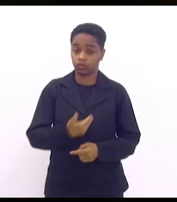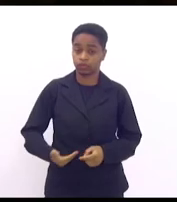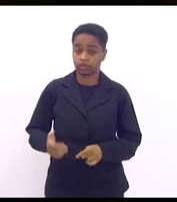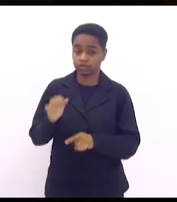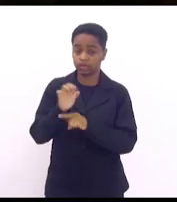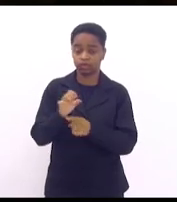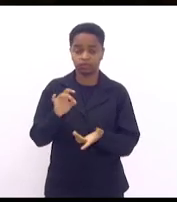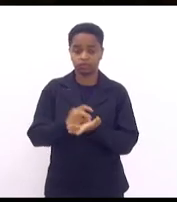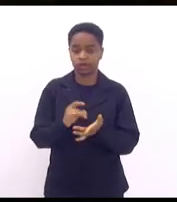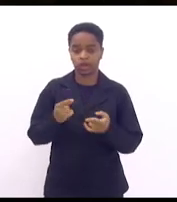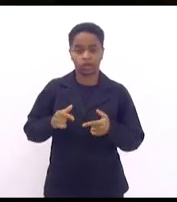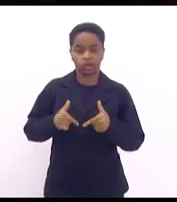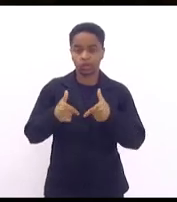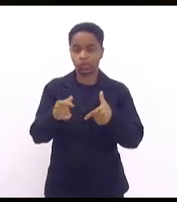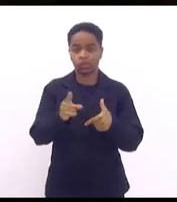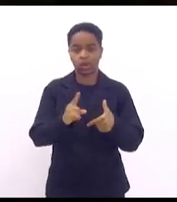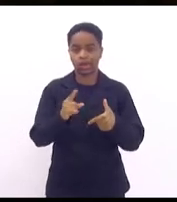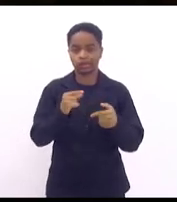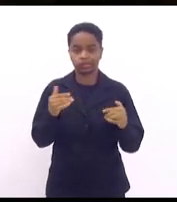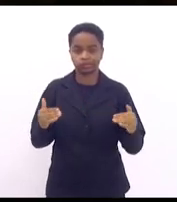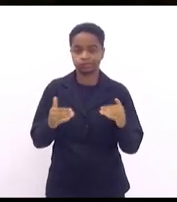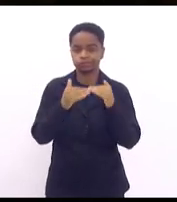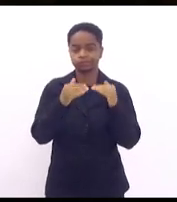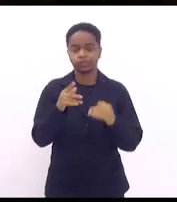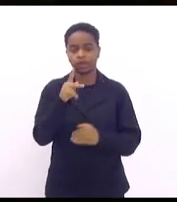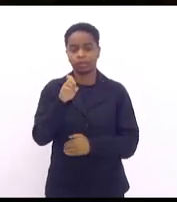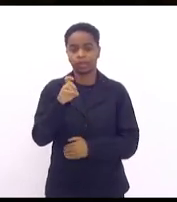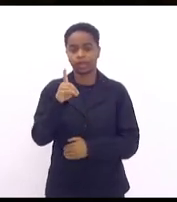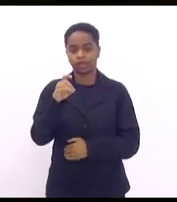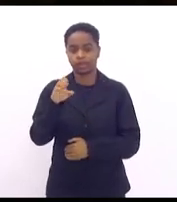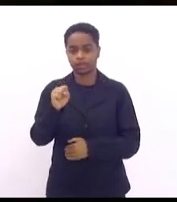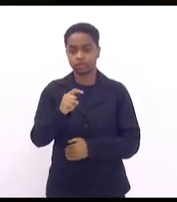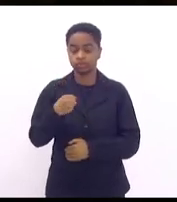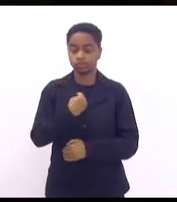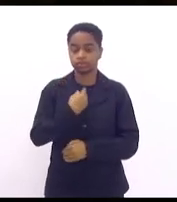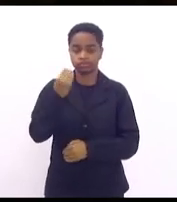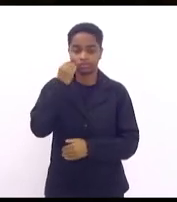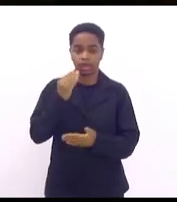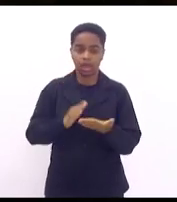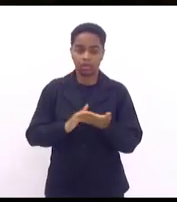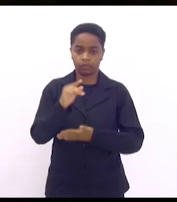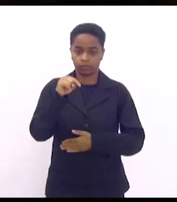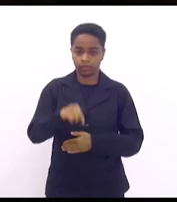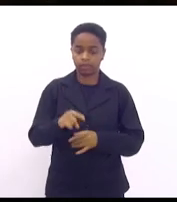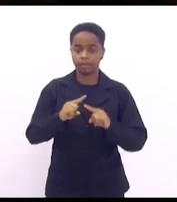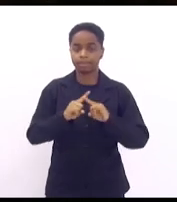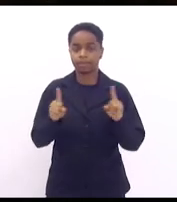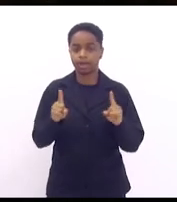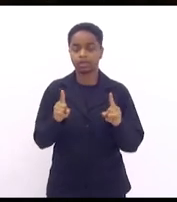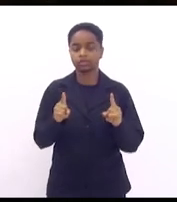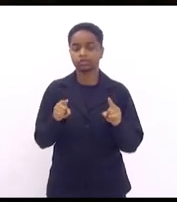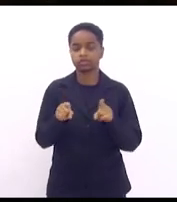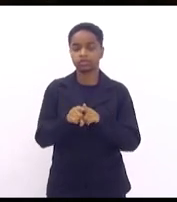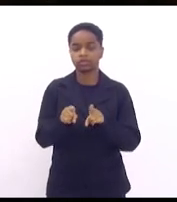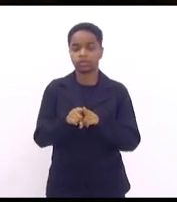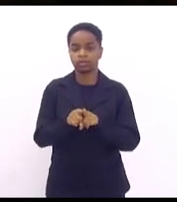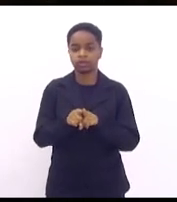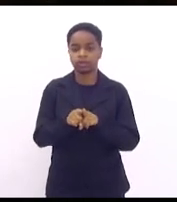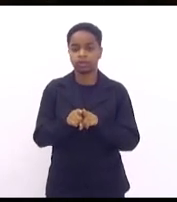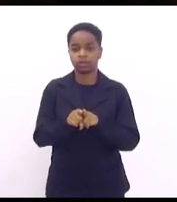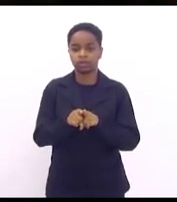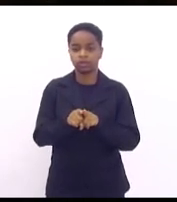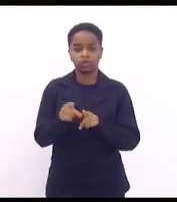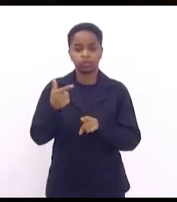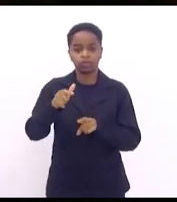de acordo com aquilo que o PEDES propõe, o PEDES que nós vamos aprovar aqui, e não tem sequer dado qualquer tipo